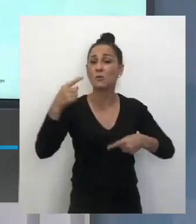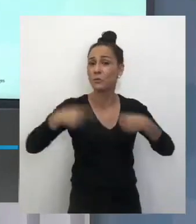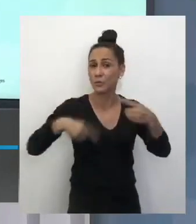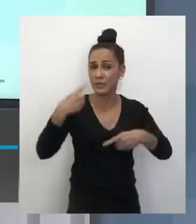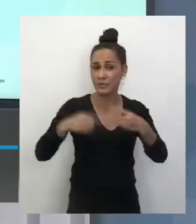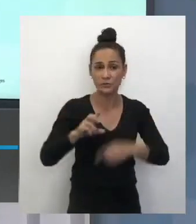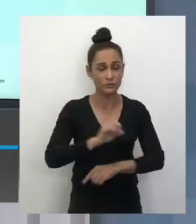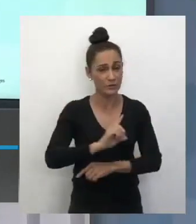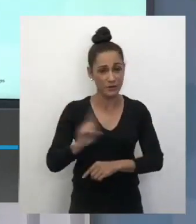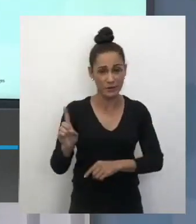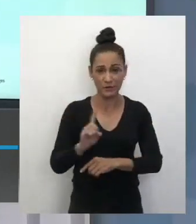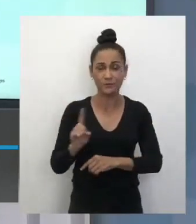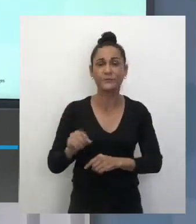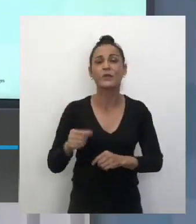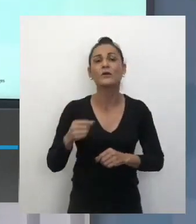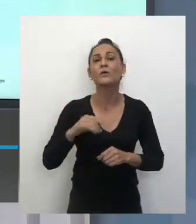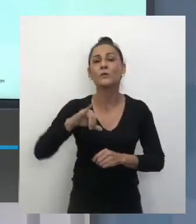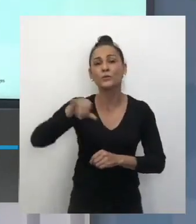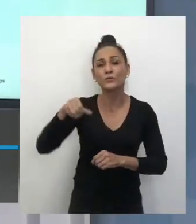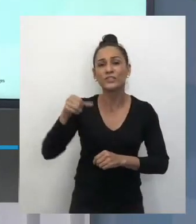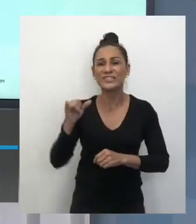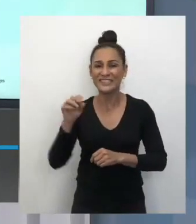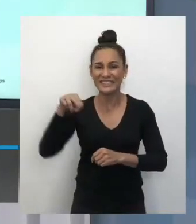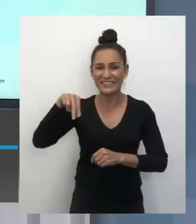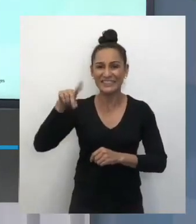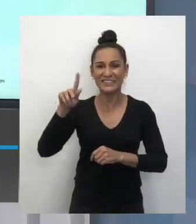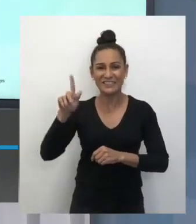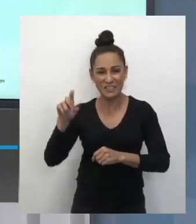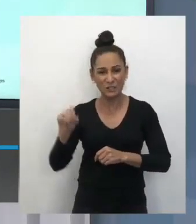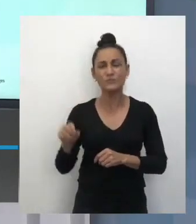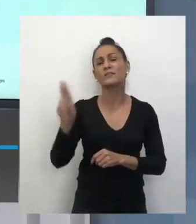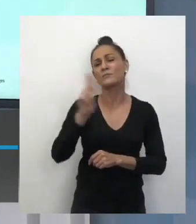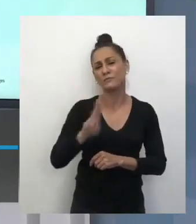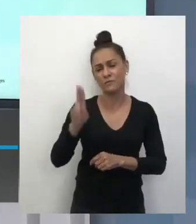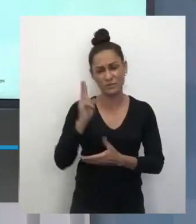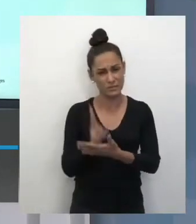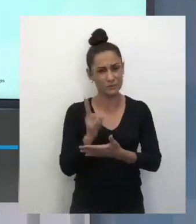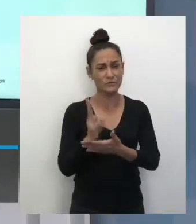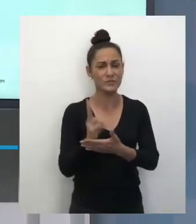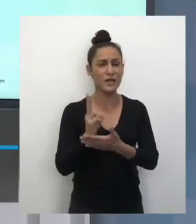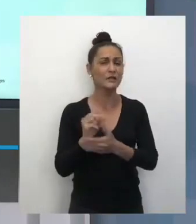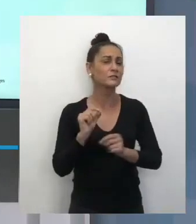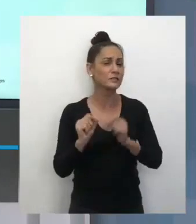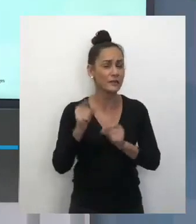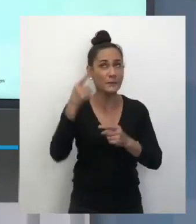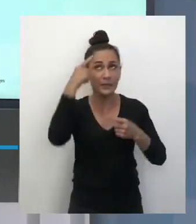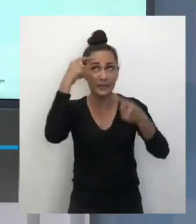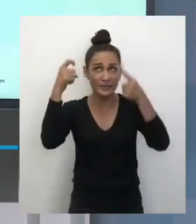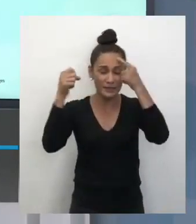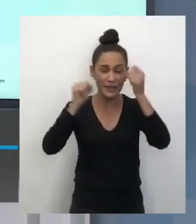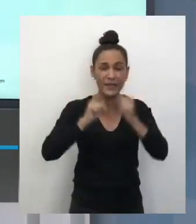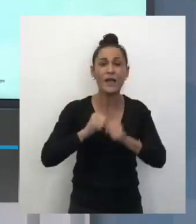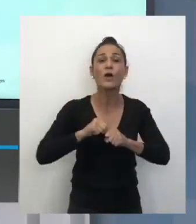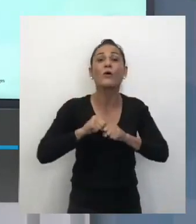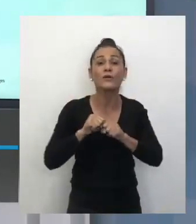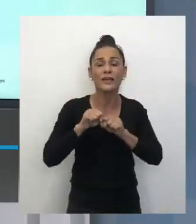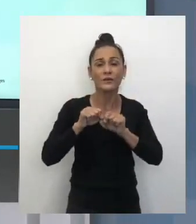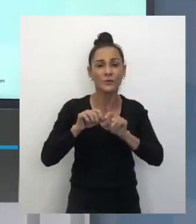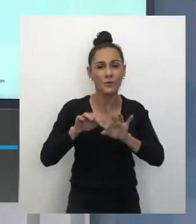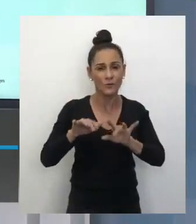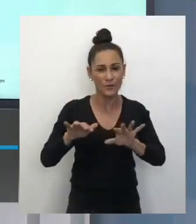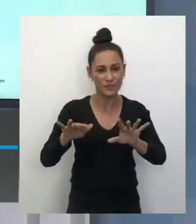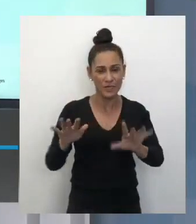isso, tá? O jingle, ele é muito utilizado, sempre foi muito utilizado, né, justamente na disseminação de ideias. A gente pode ver